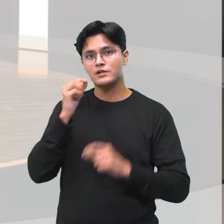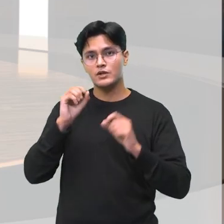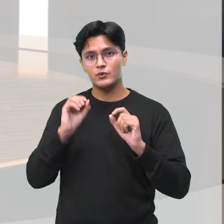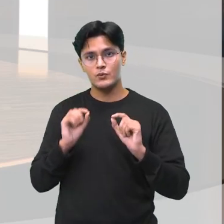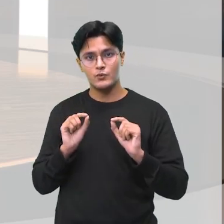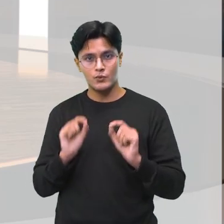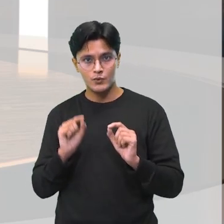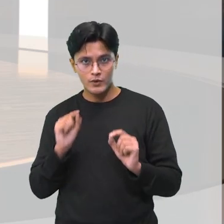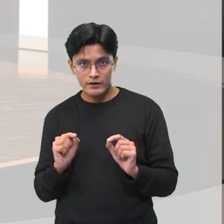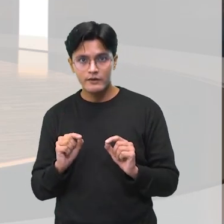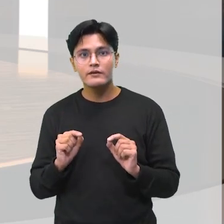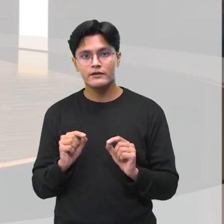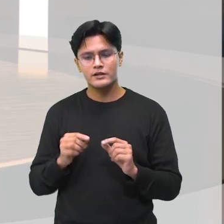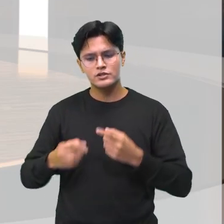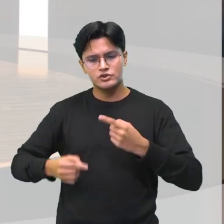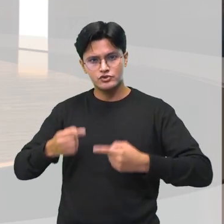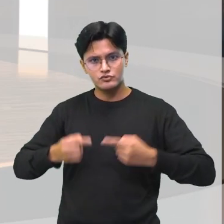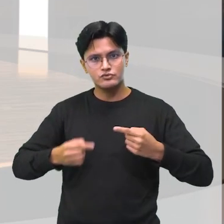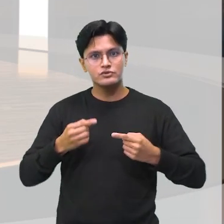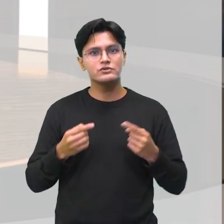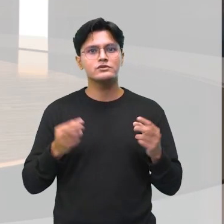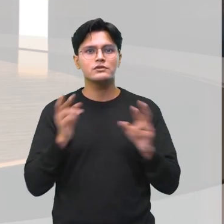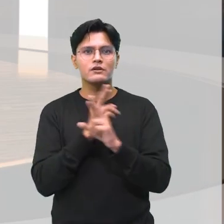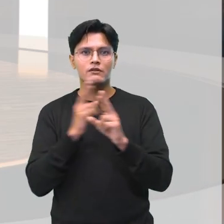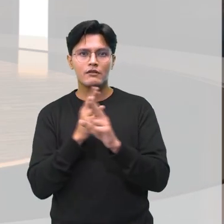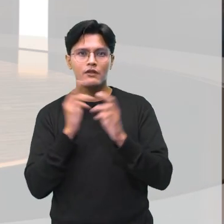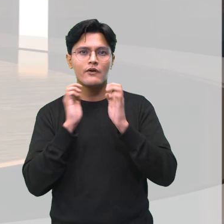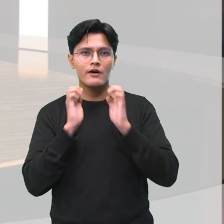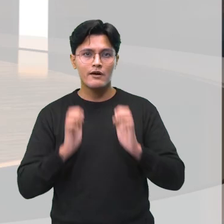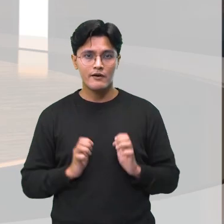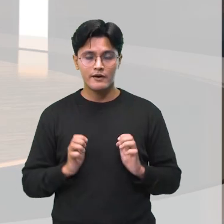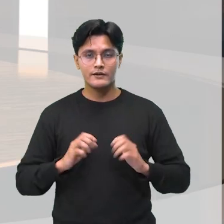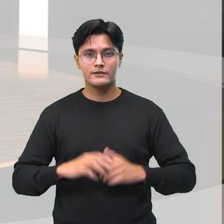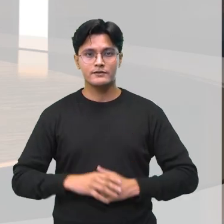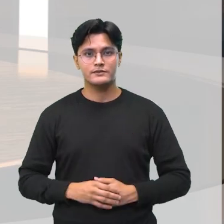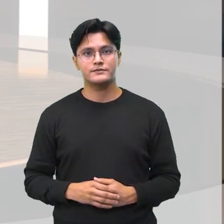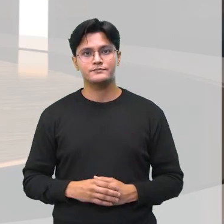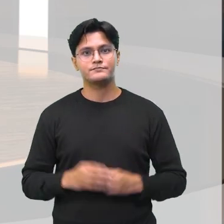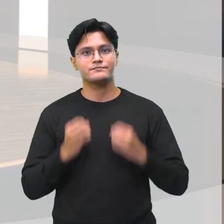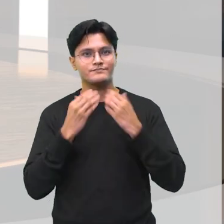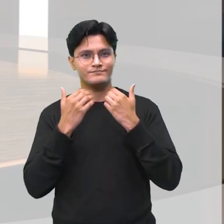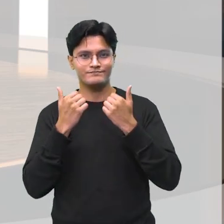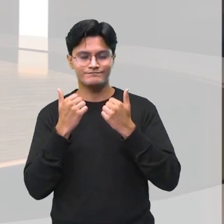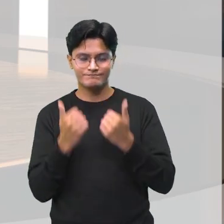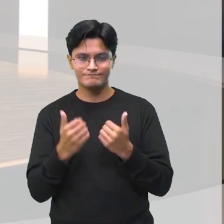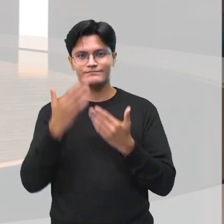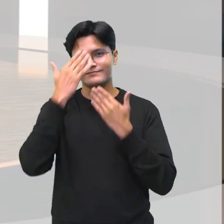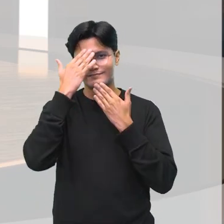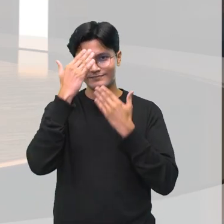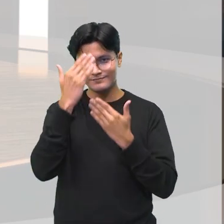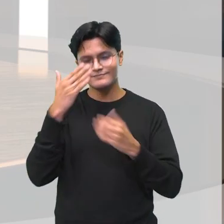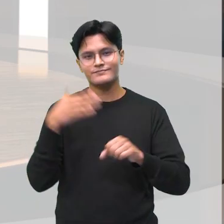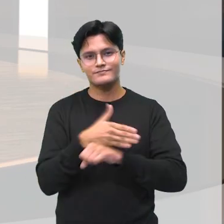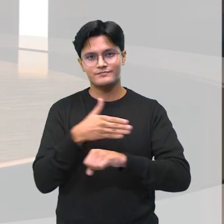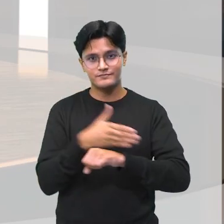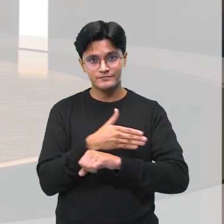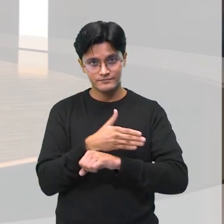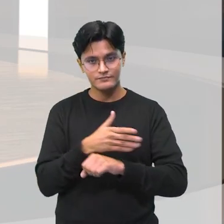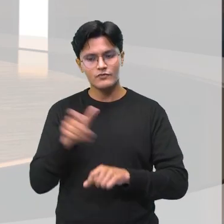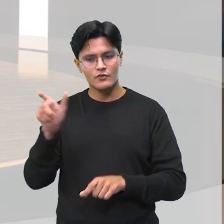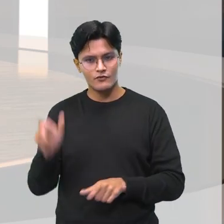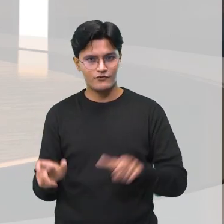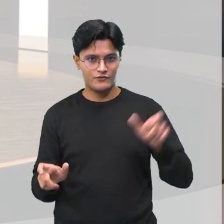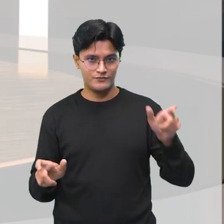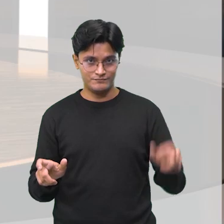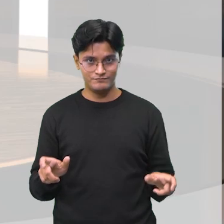conteúdos com a orientação adequada dos pais e educadores. Muito bem, agradeço a participação de todos.